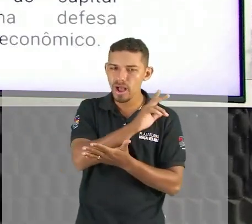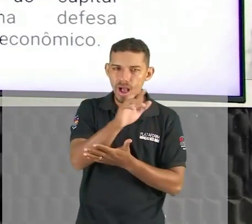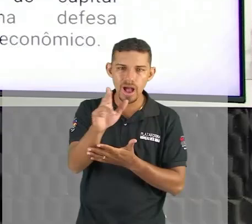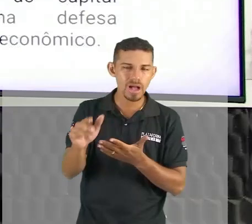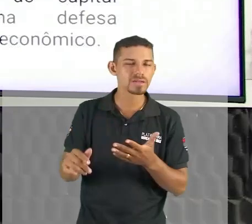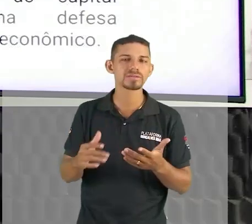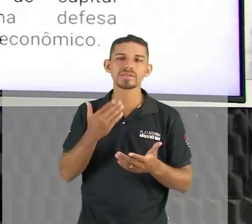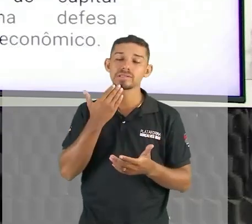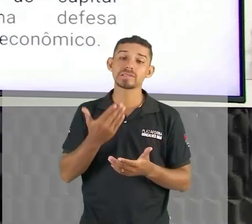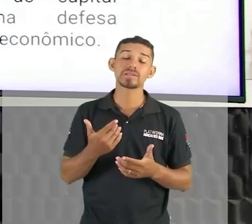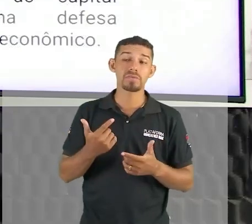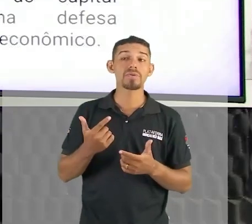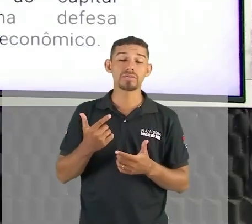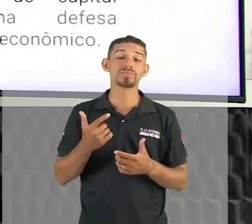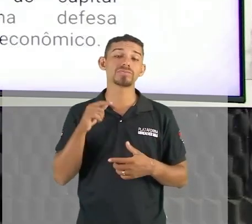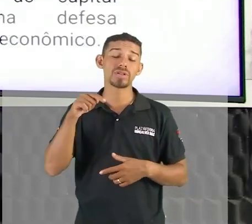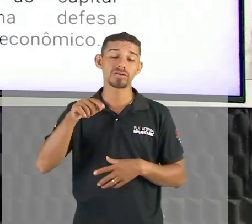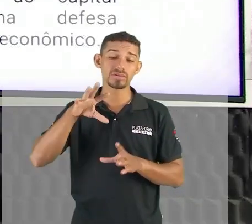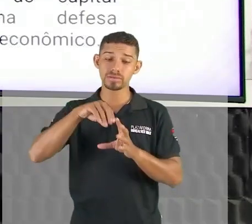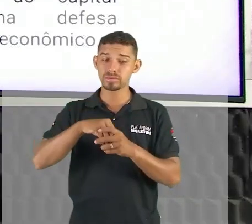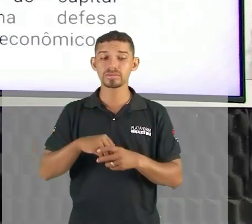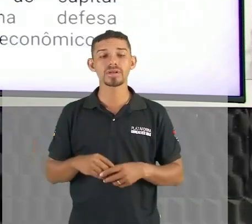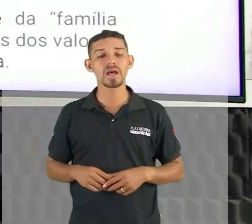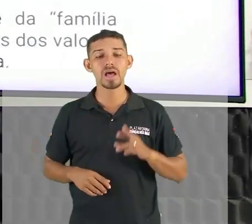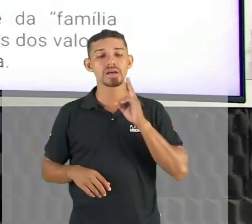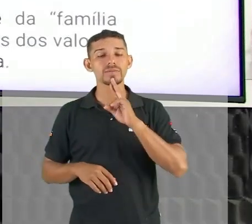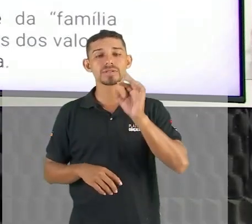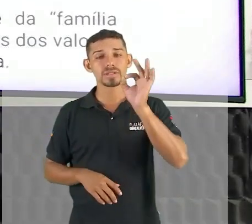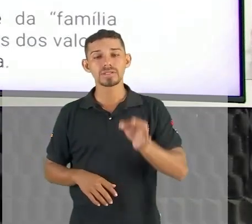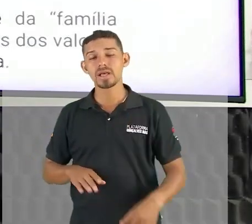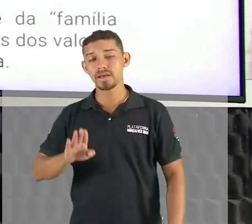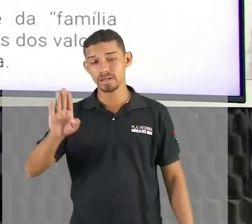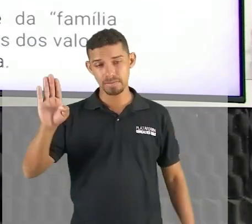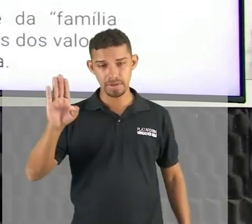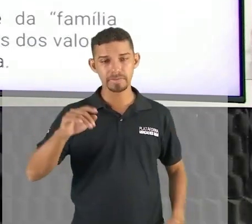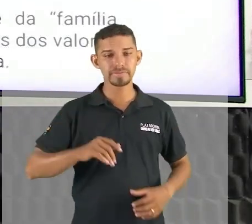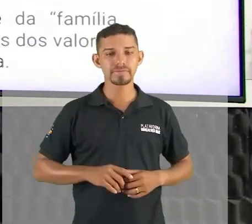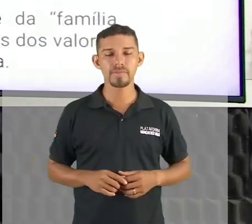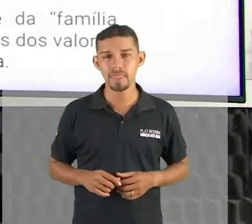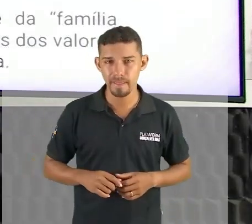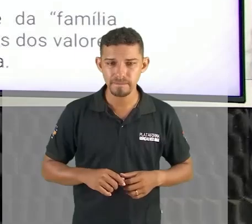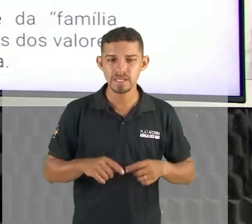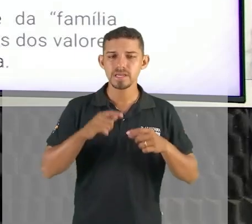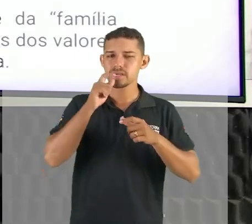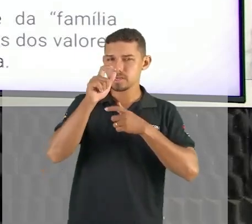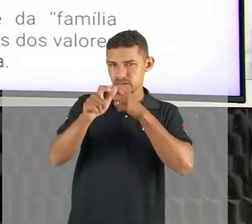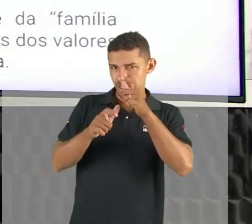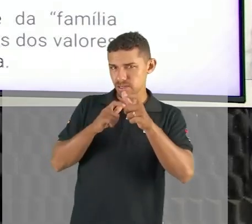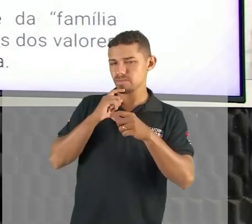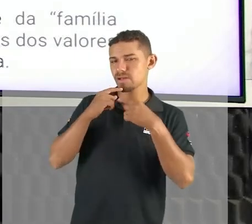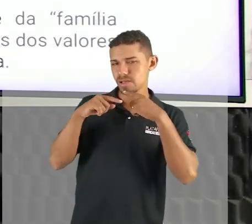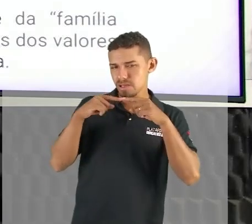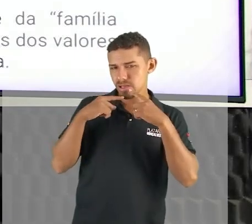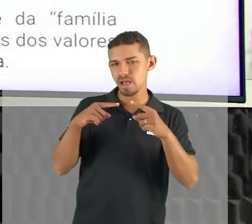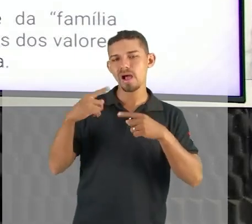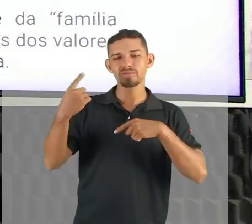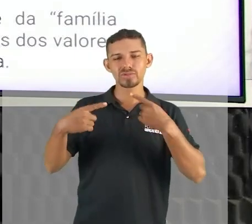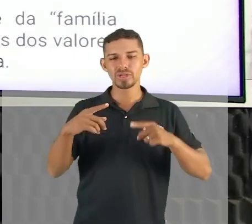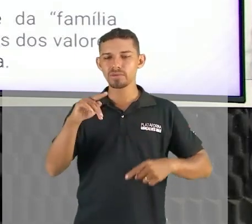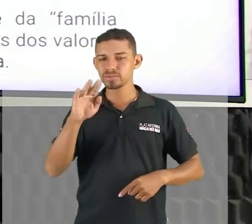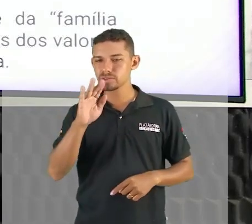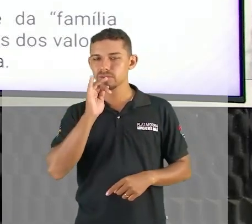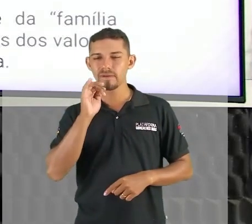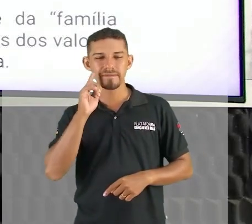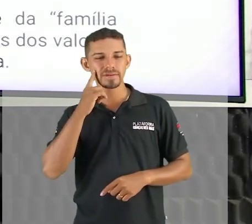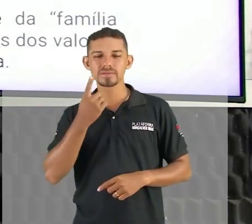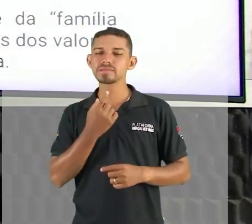aí até conflitando dentro dessa alternativa. Mas a resposta certa, gente, é a letra B. Crítica, né, às políticas públicas vistas como